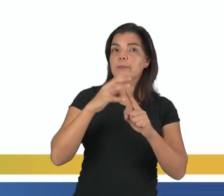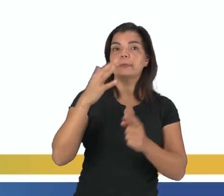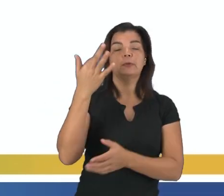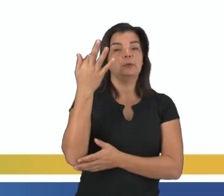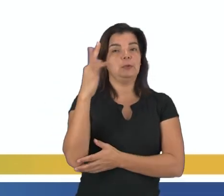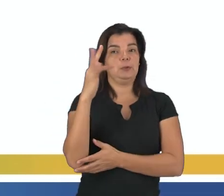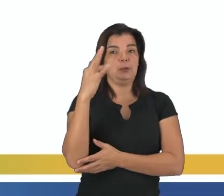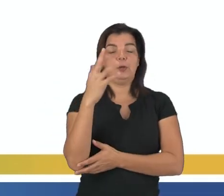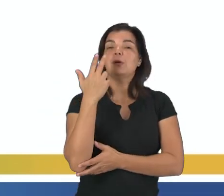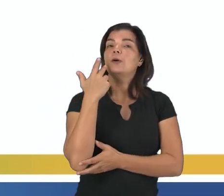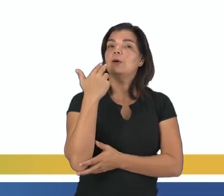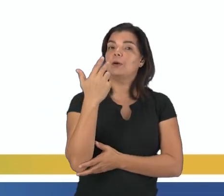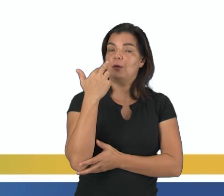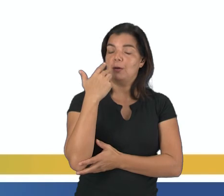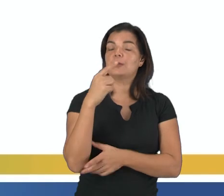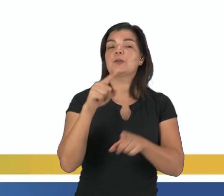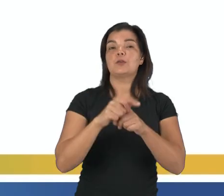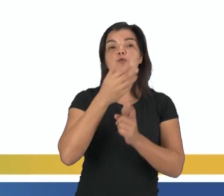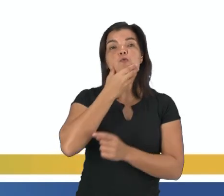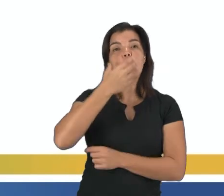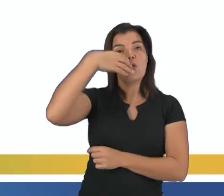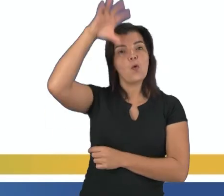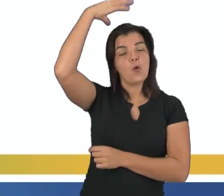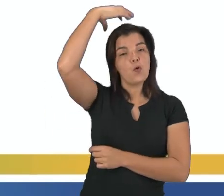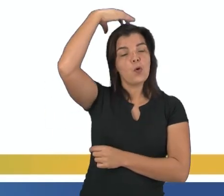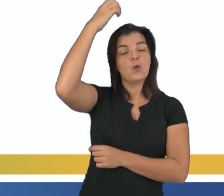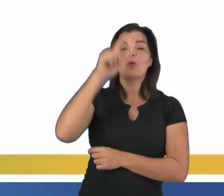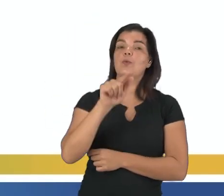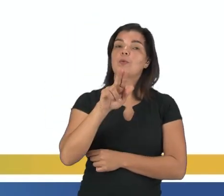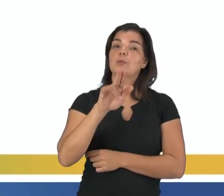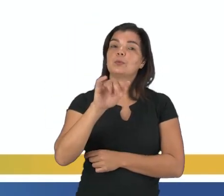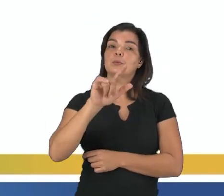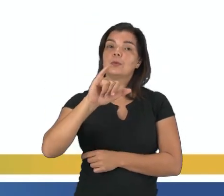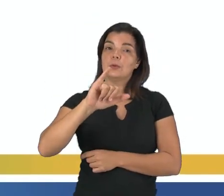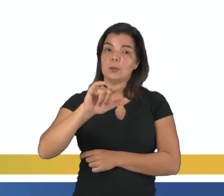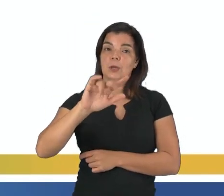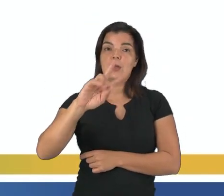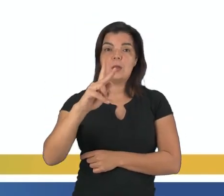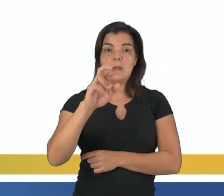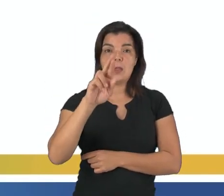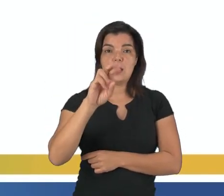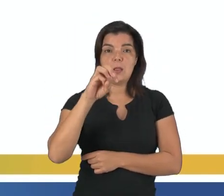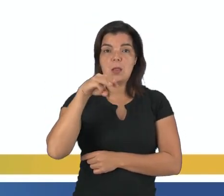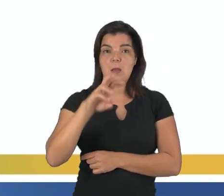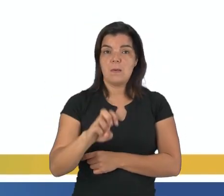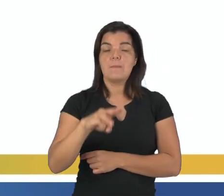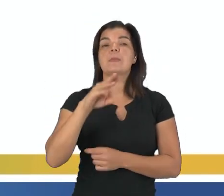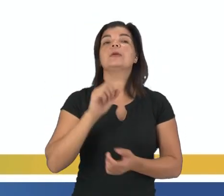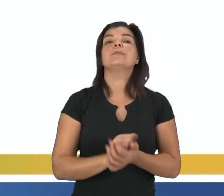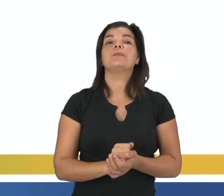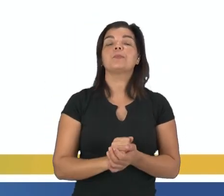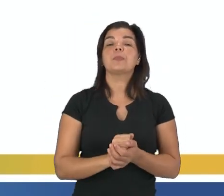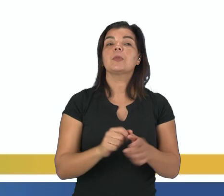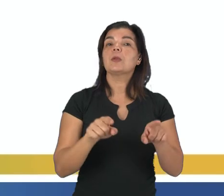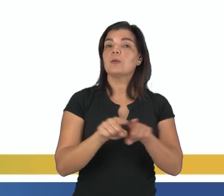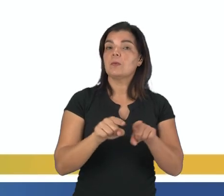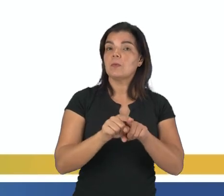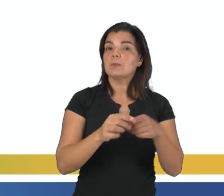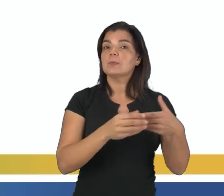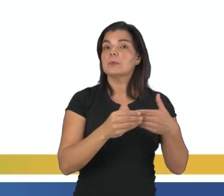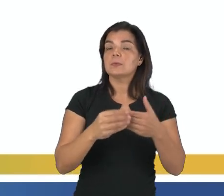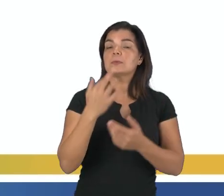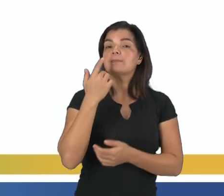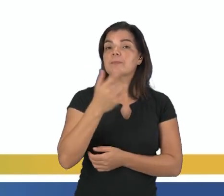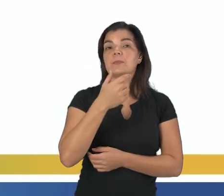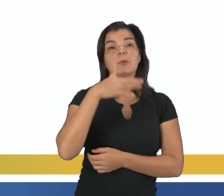foi a invasão do Duque francês quero do que Guilherme né também conhecido como William ele invadiu a Inglaterra e